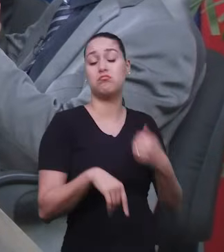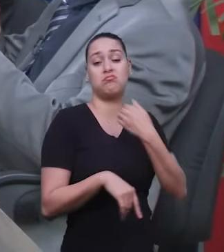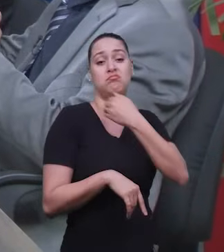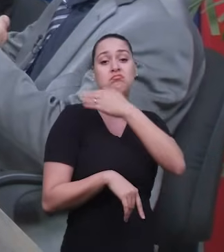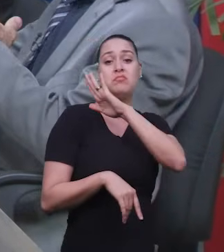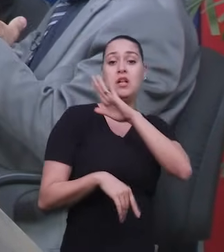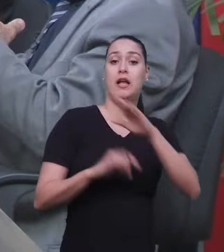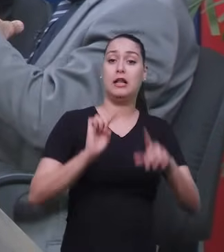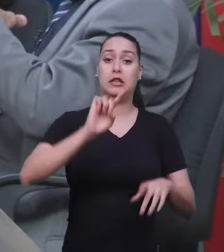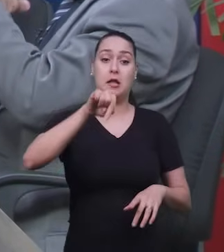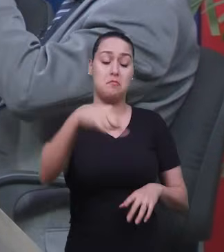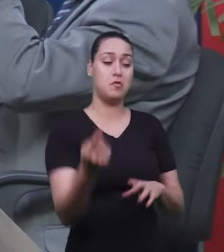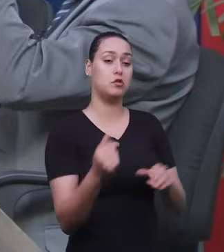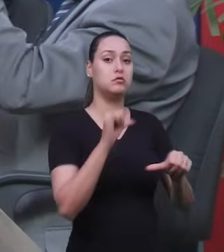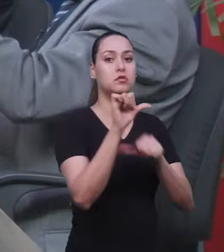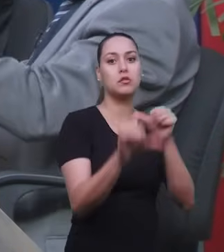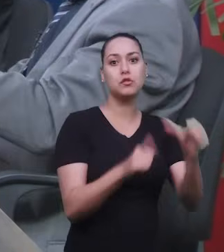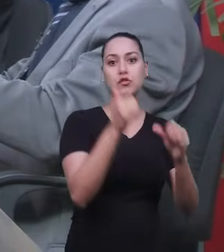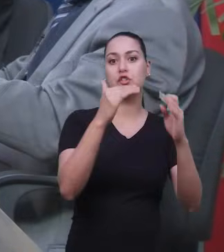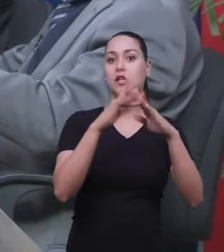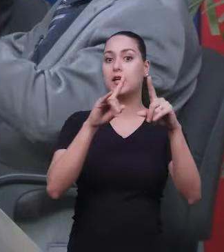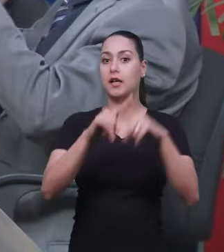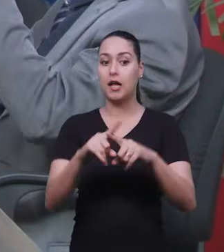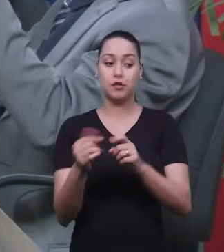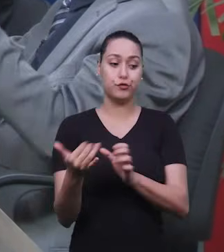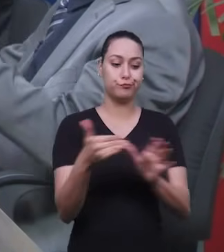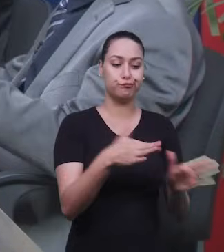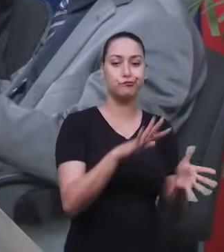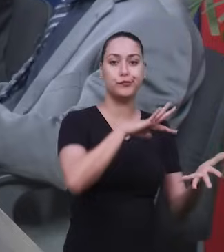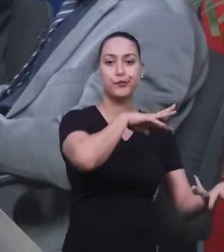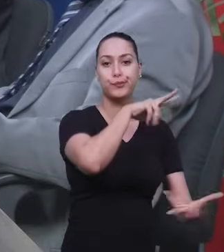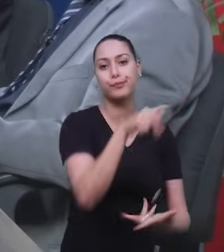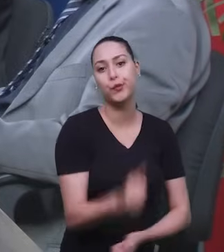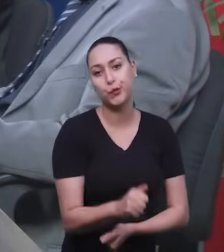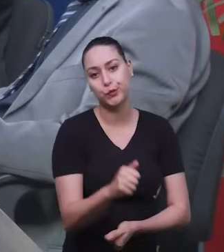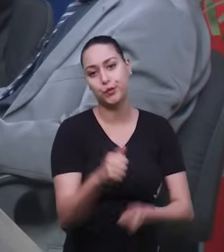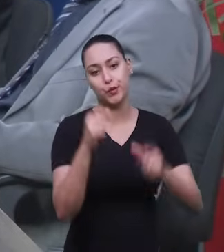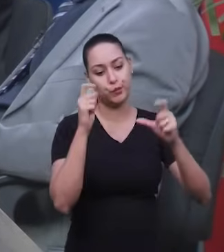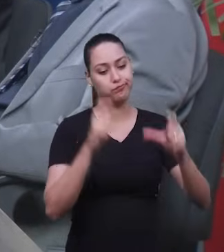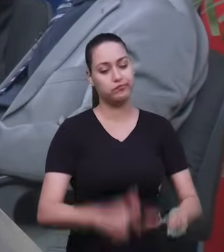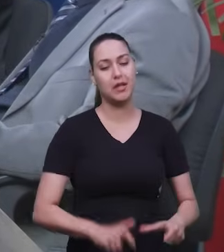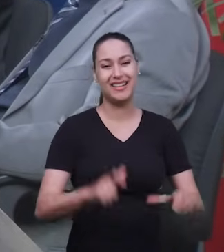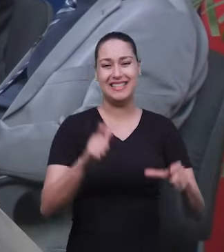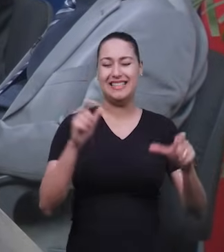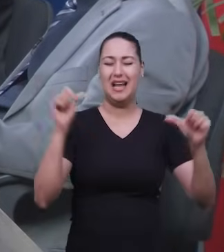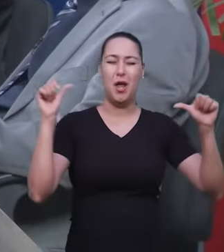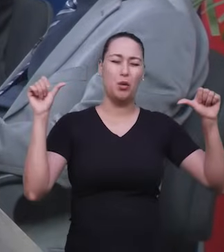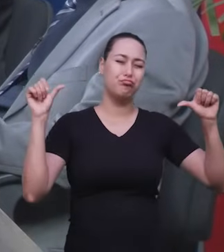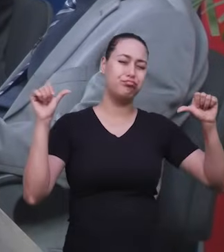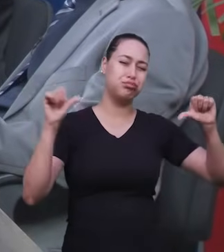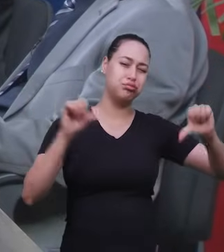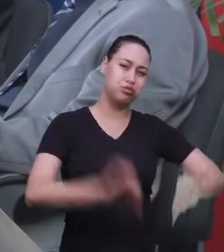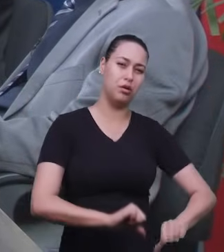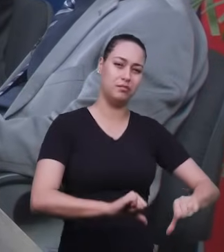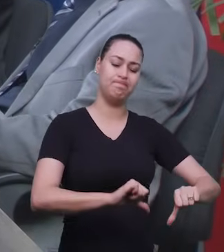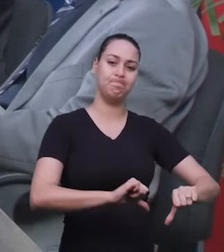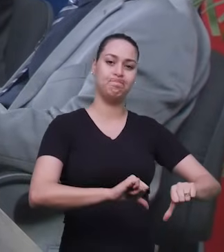outra igreja foi para outra igreja, da outra igreja foi para o mundo, e para o mundo para lugares terríveis. E ele falou assim,